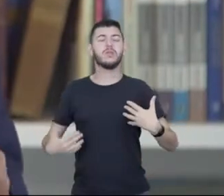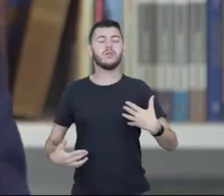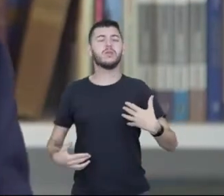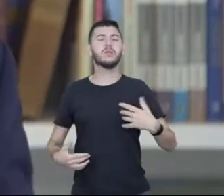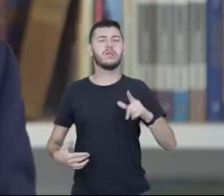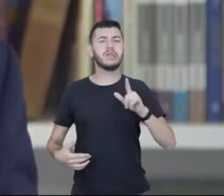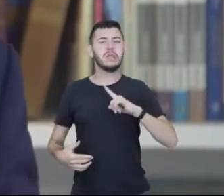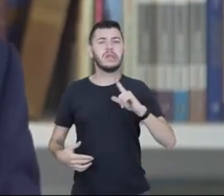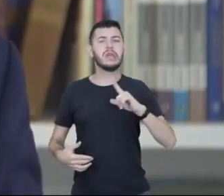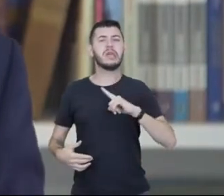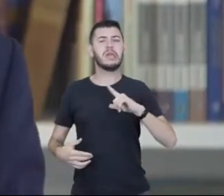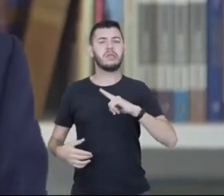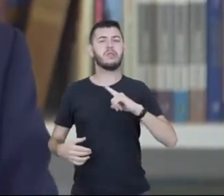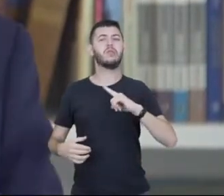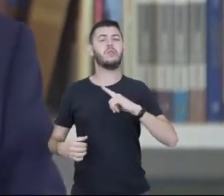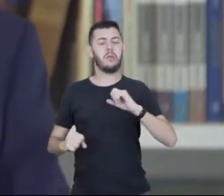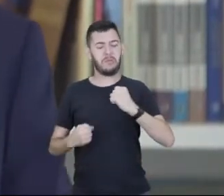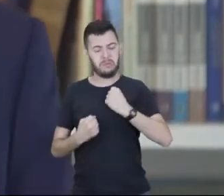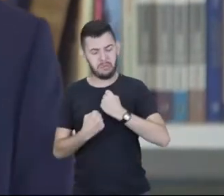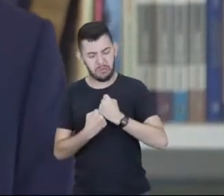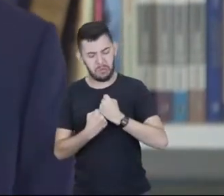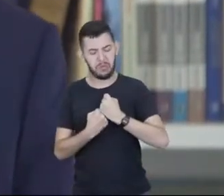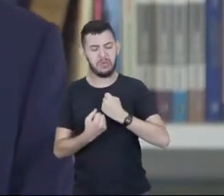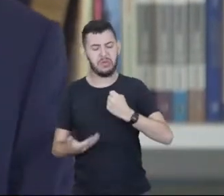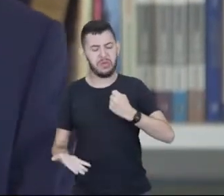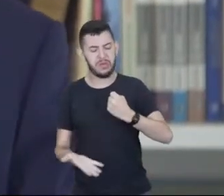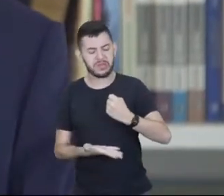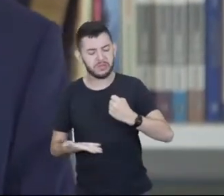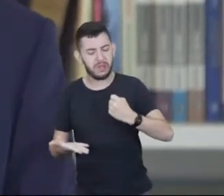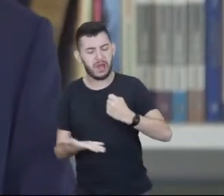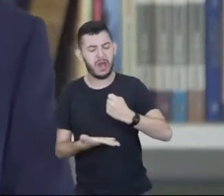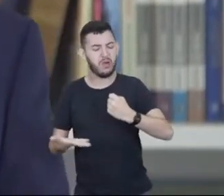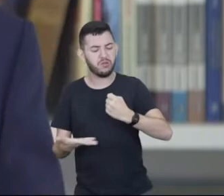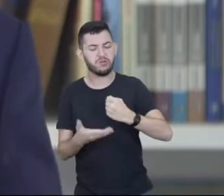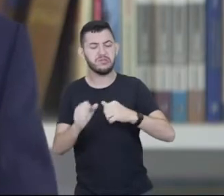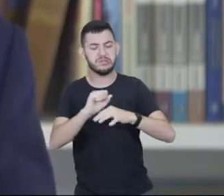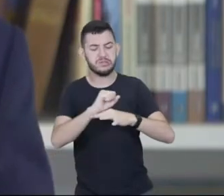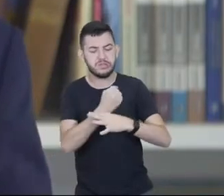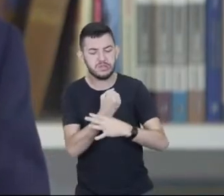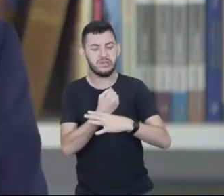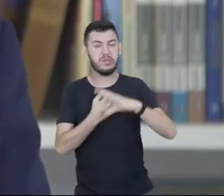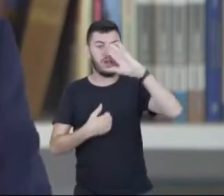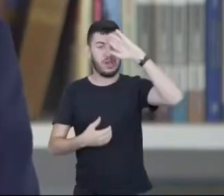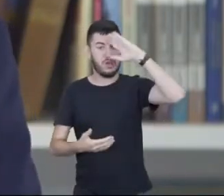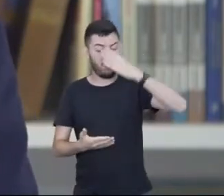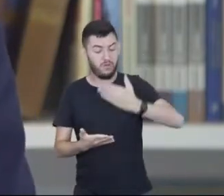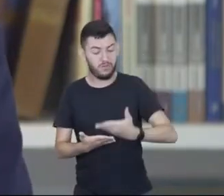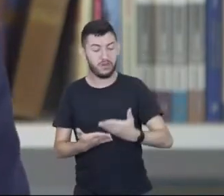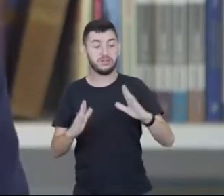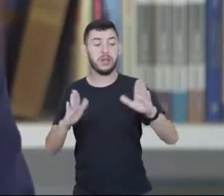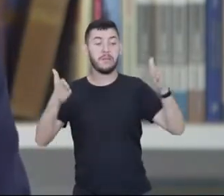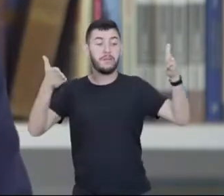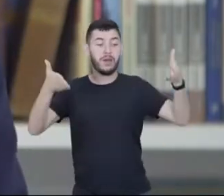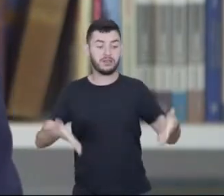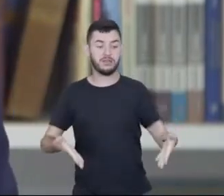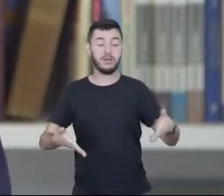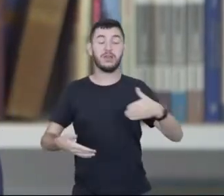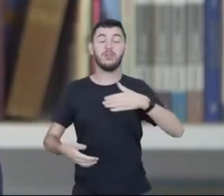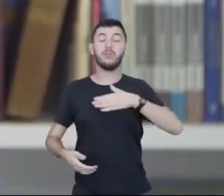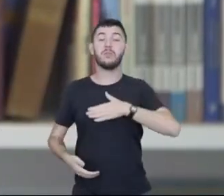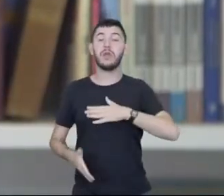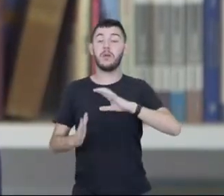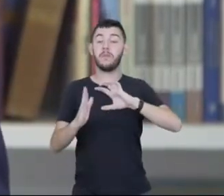a confiança EA participação do meu partido O Bravo e